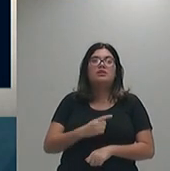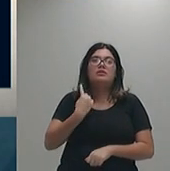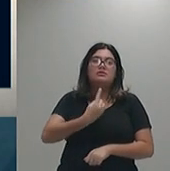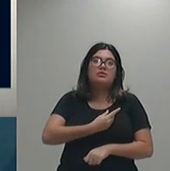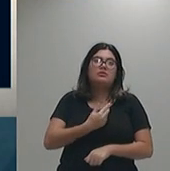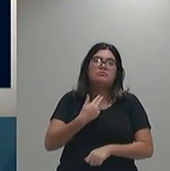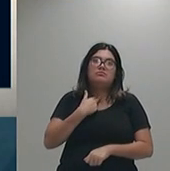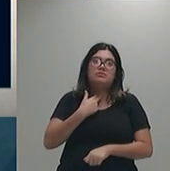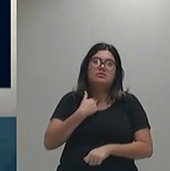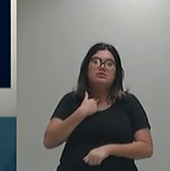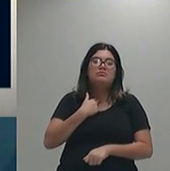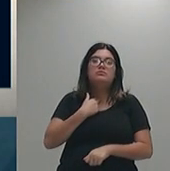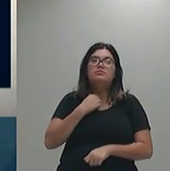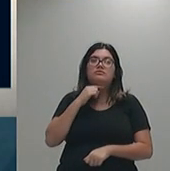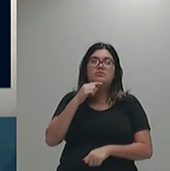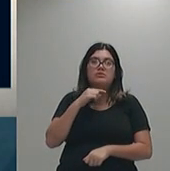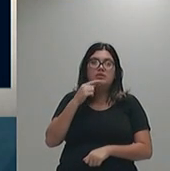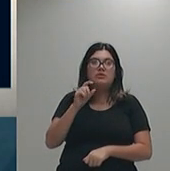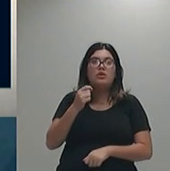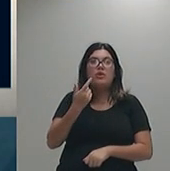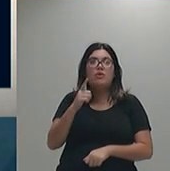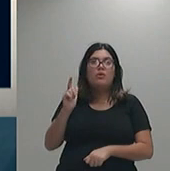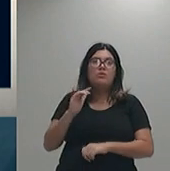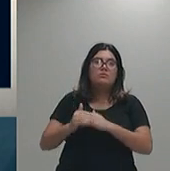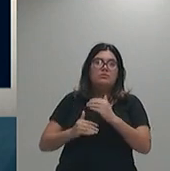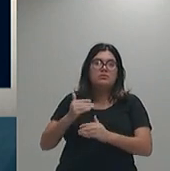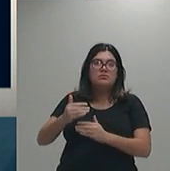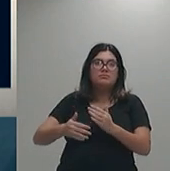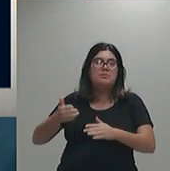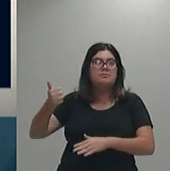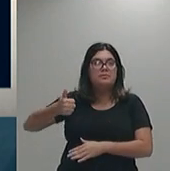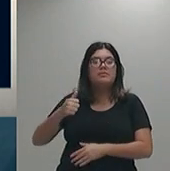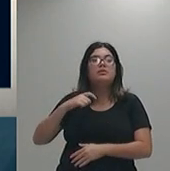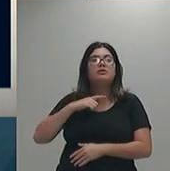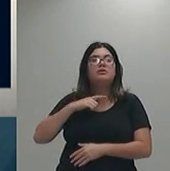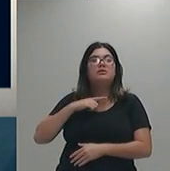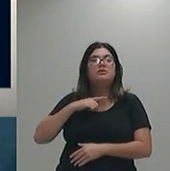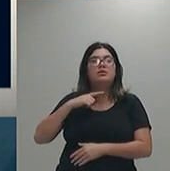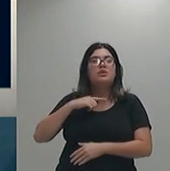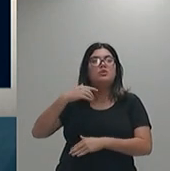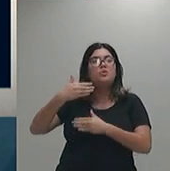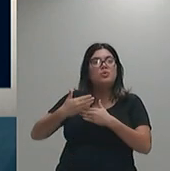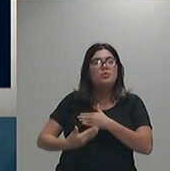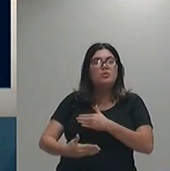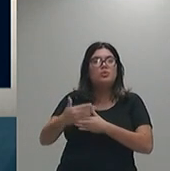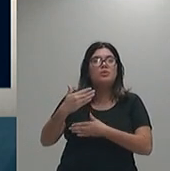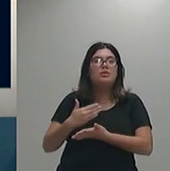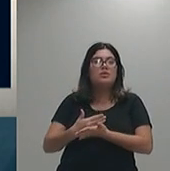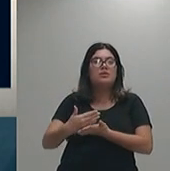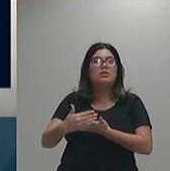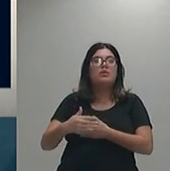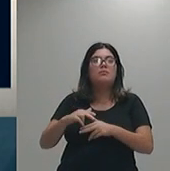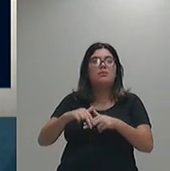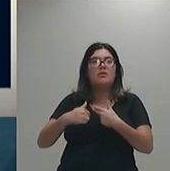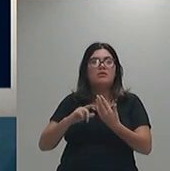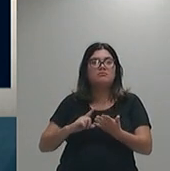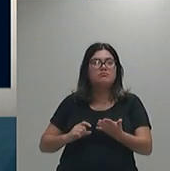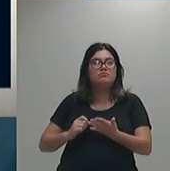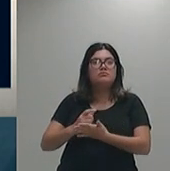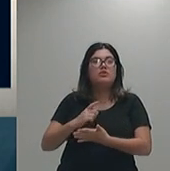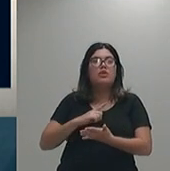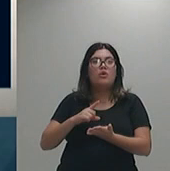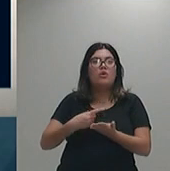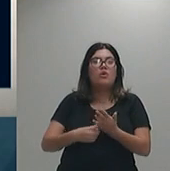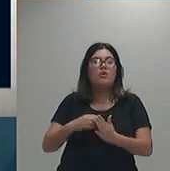brigar e o outro procedimento o primeiro procedimento foi iniciado a partir de uma aquisição de cotas de